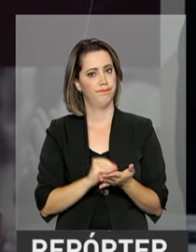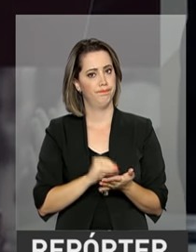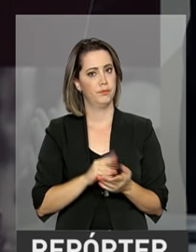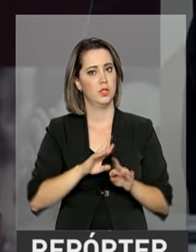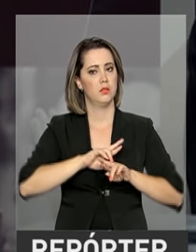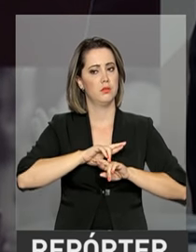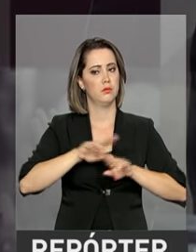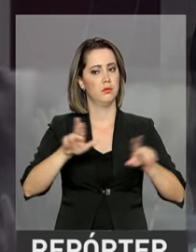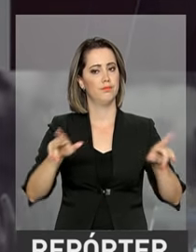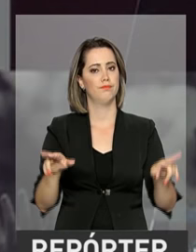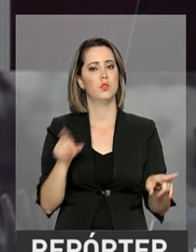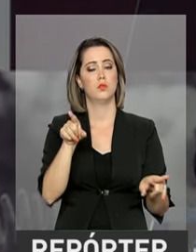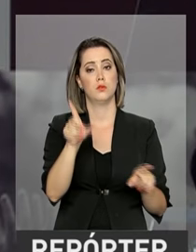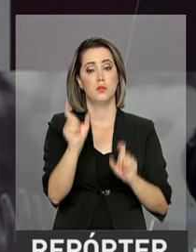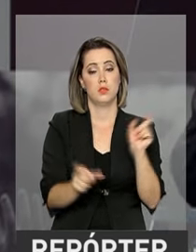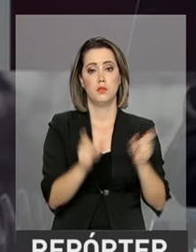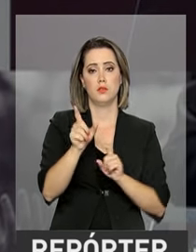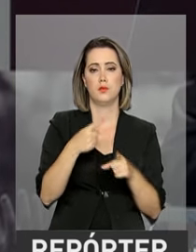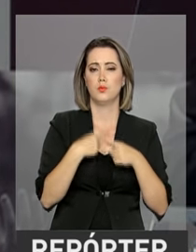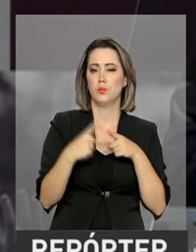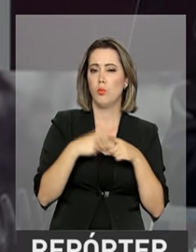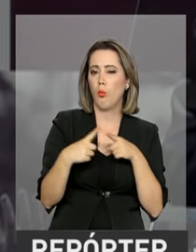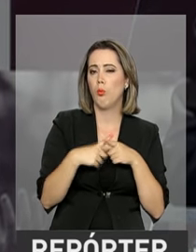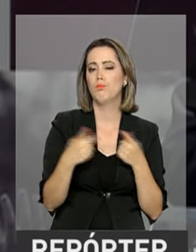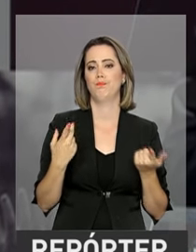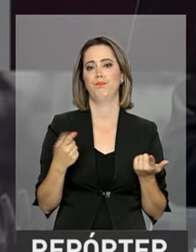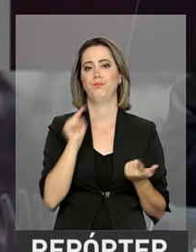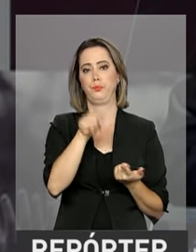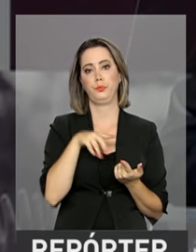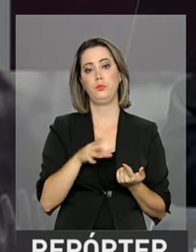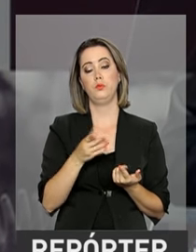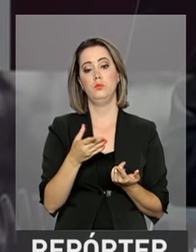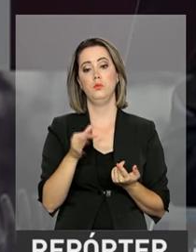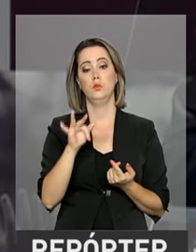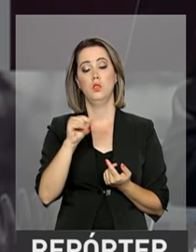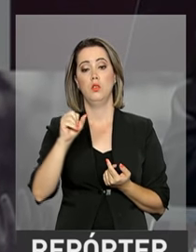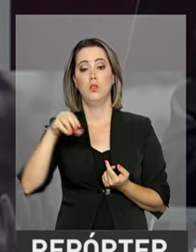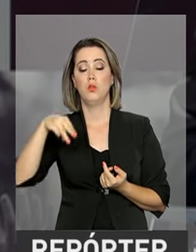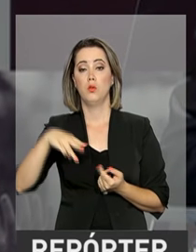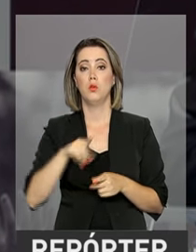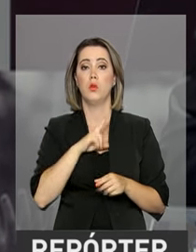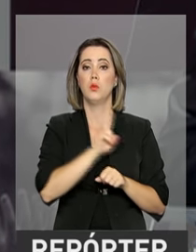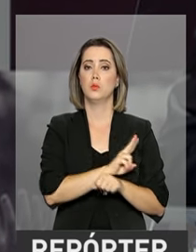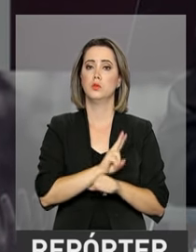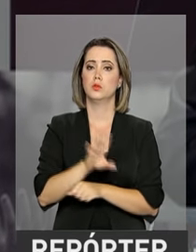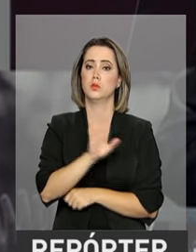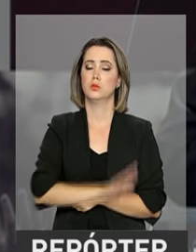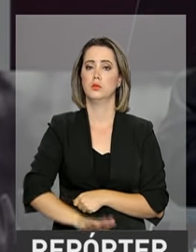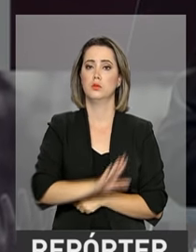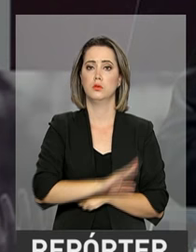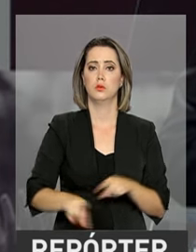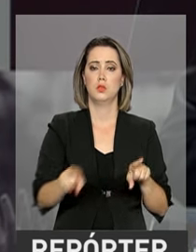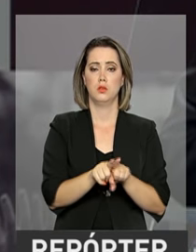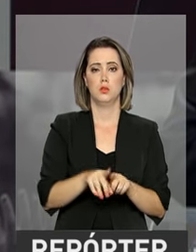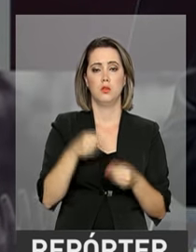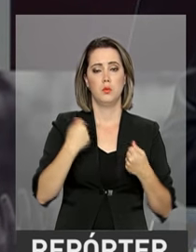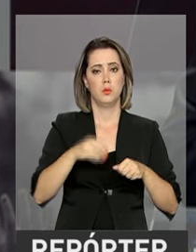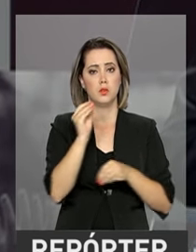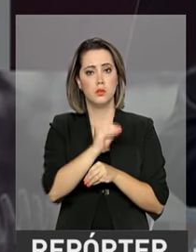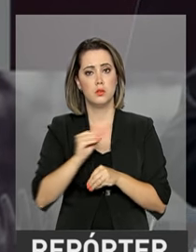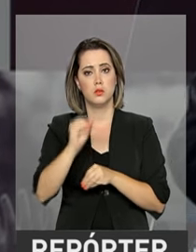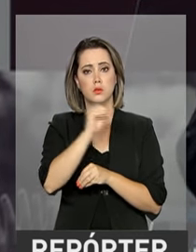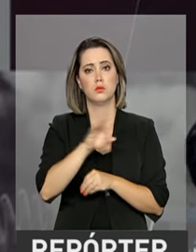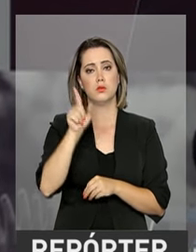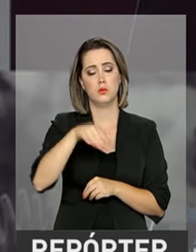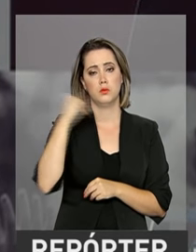de vulnerabilidade. Para o anfitrião do evento, o presidente da Fiesp, Paulo Scaff, a proteção das crianças deve ser tratada como fundamental